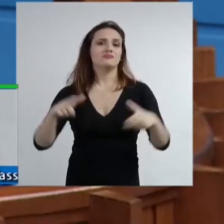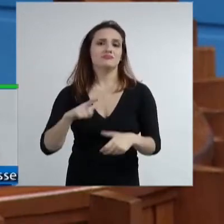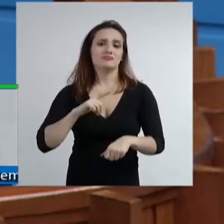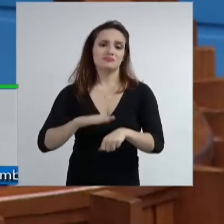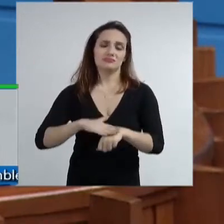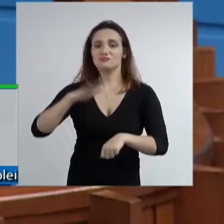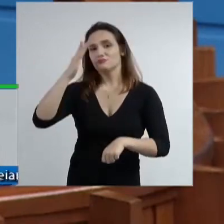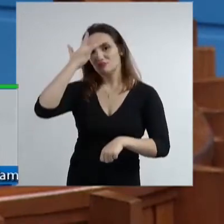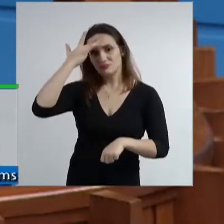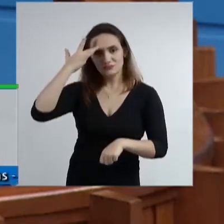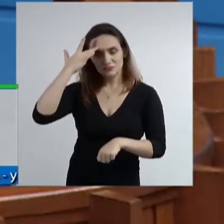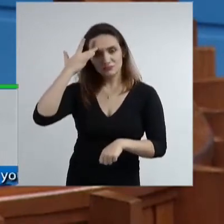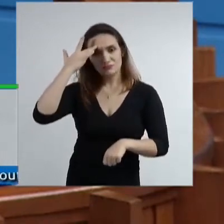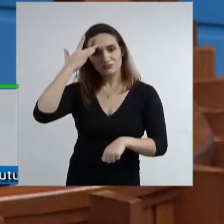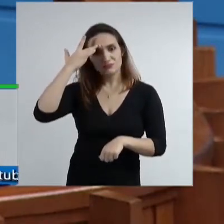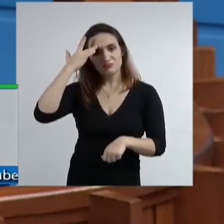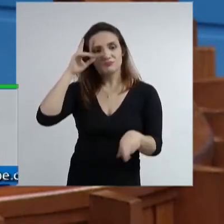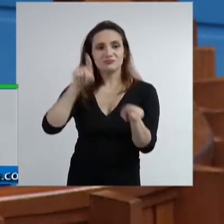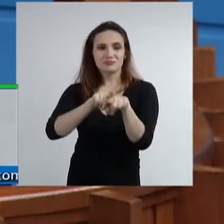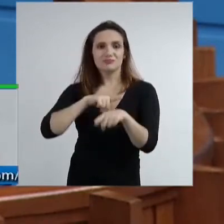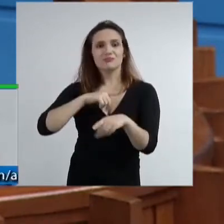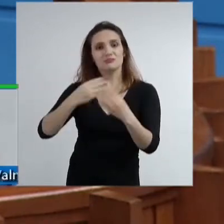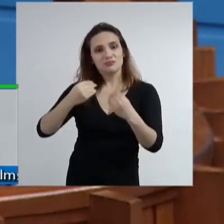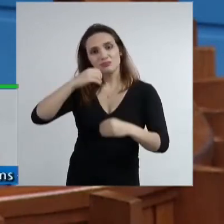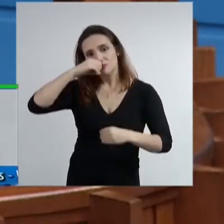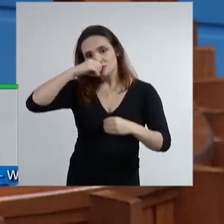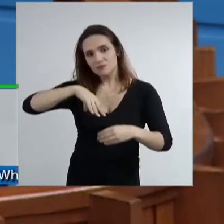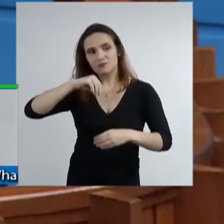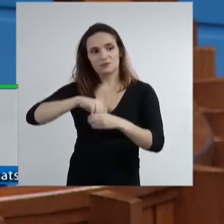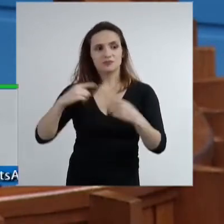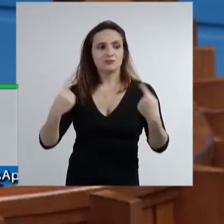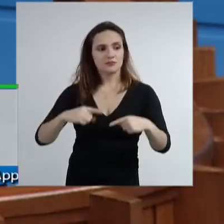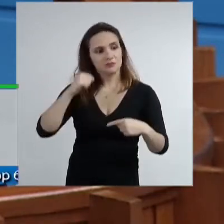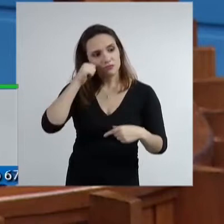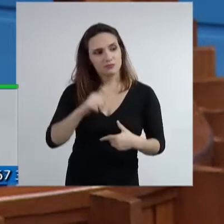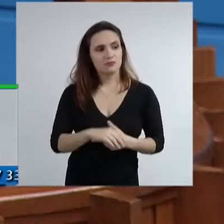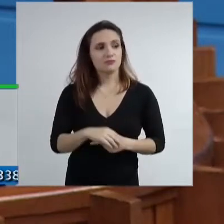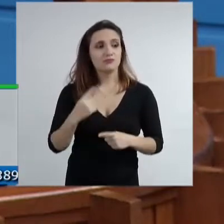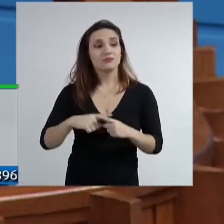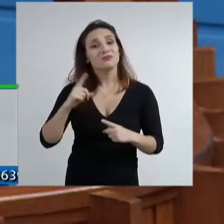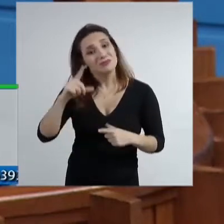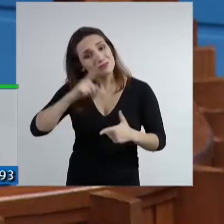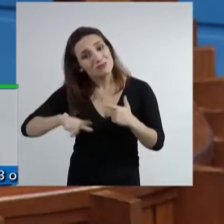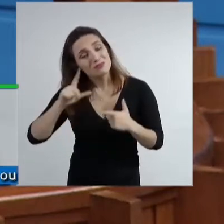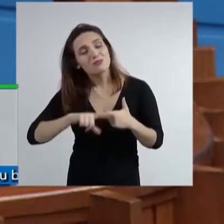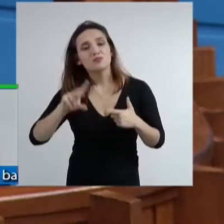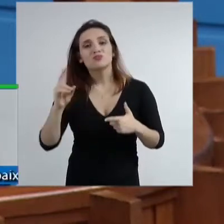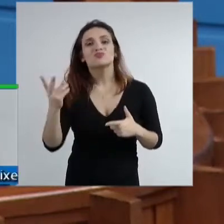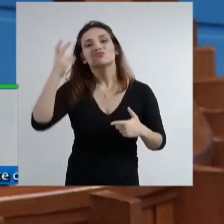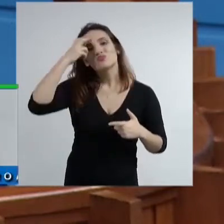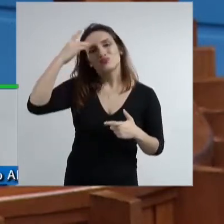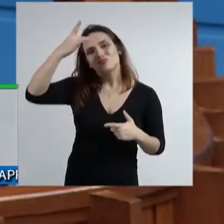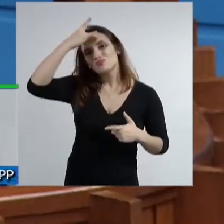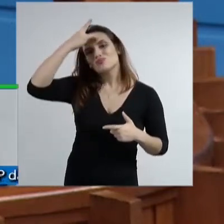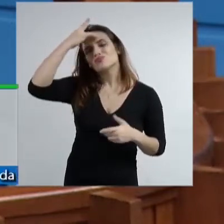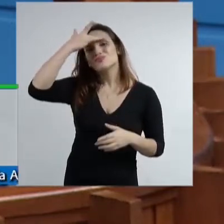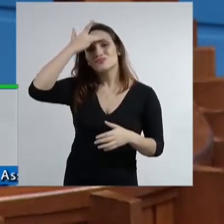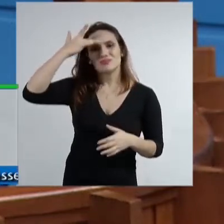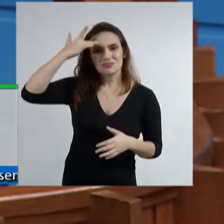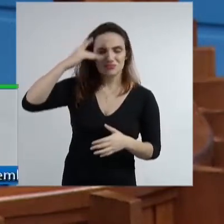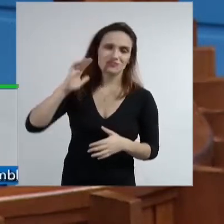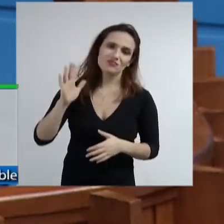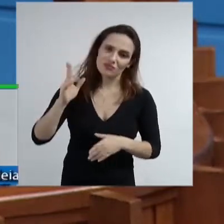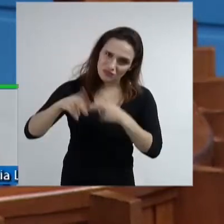um índice muito alto de violência contra a mulher. Essa é uma questão cultural, evidentemente, que, como nós já